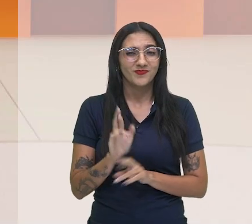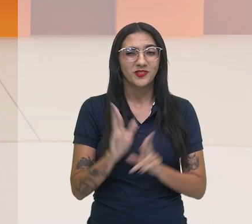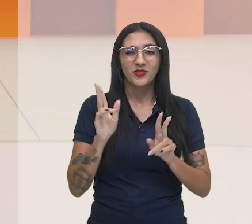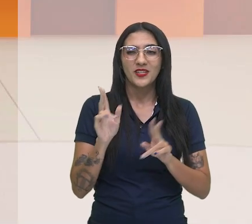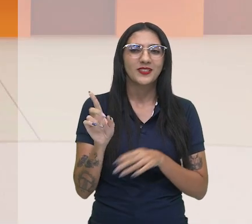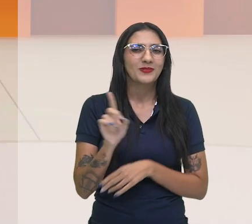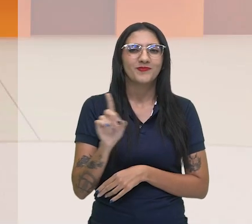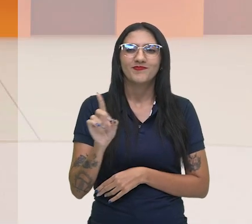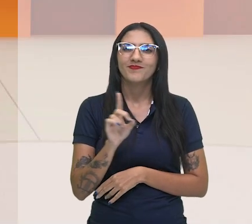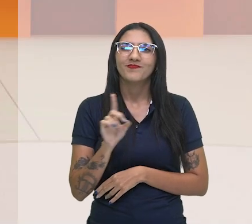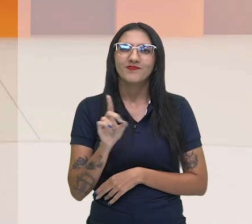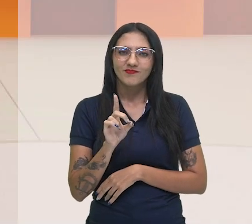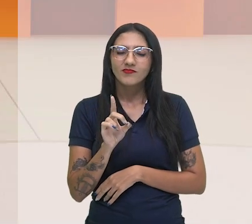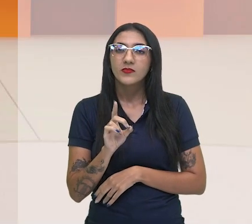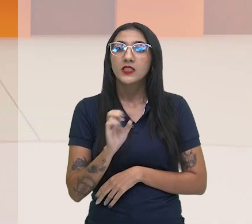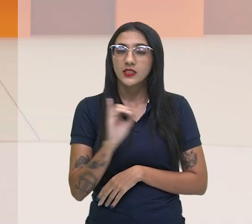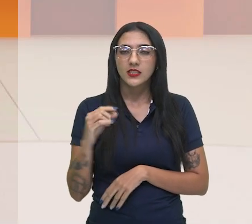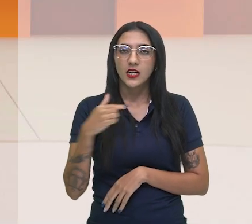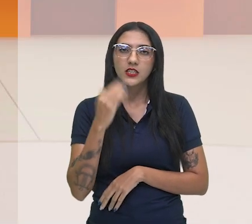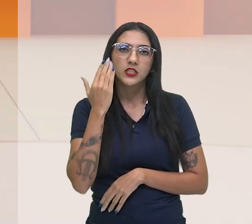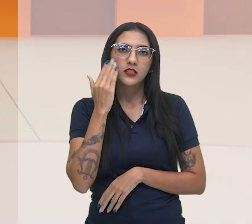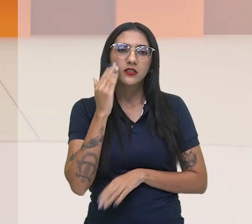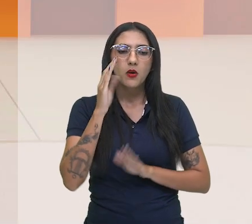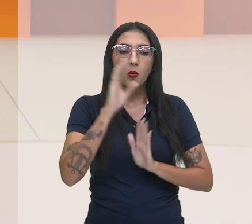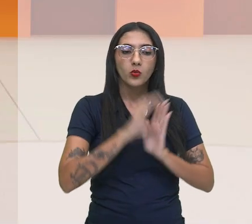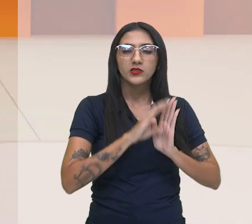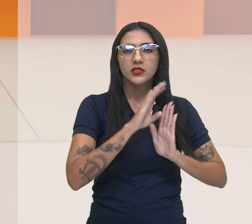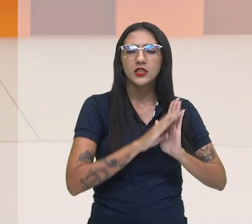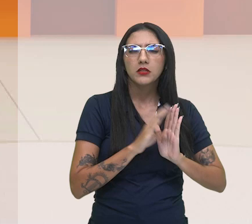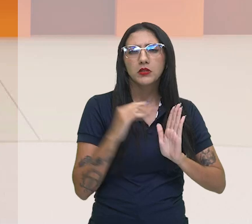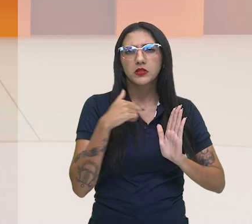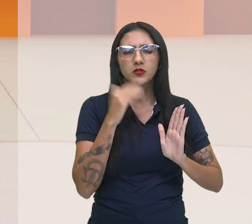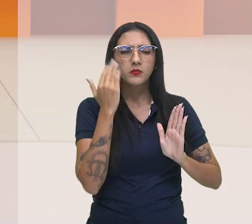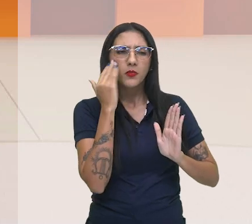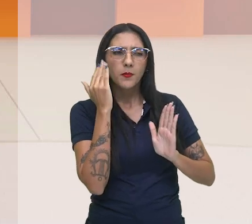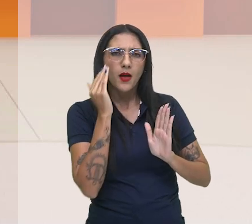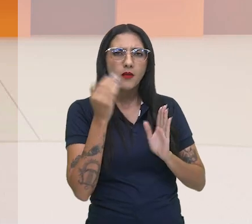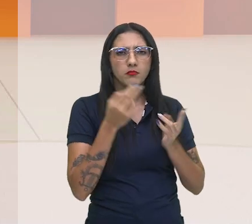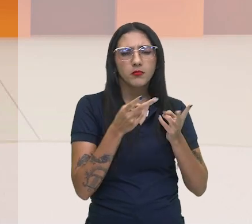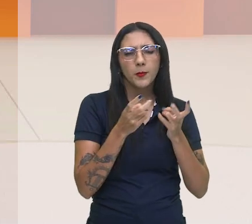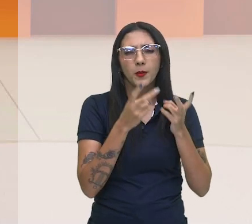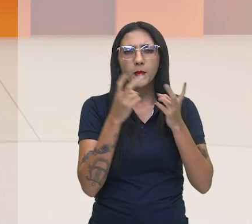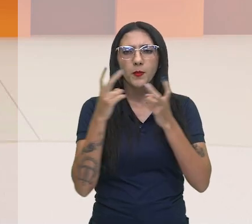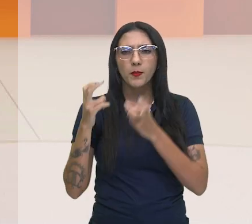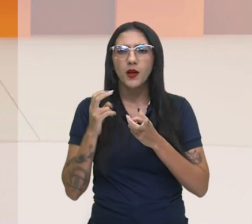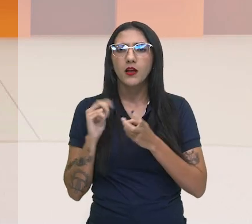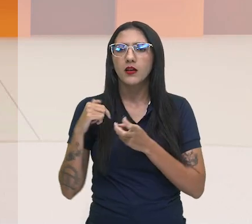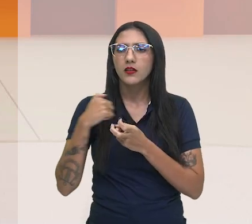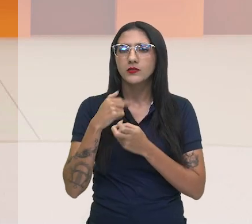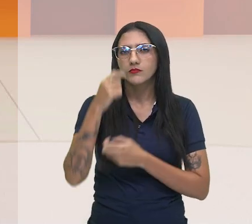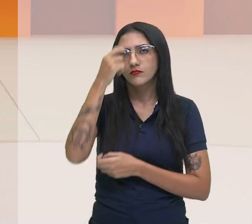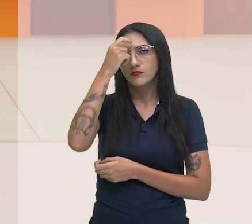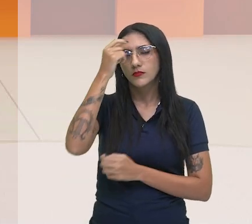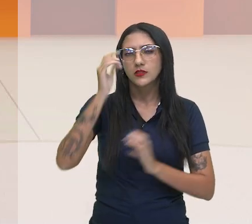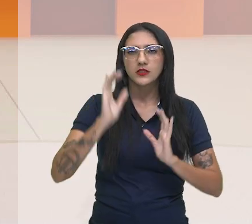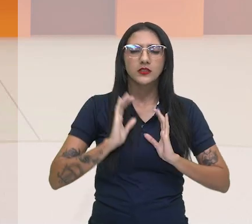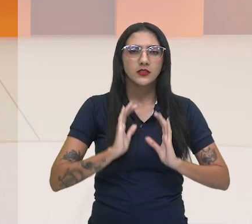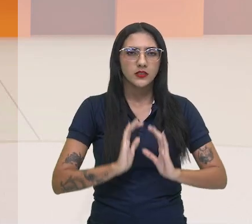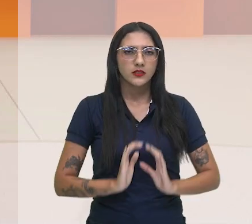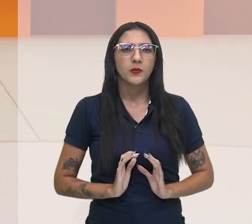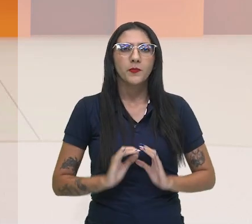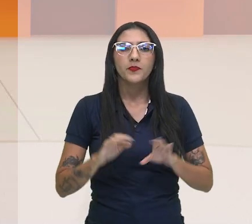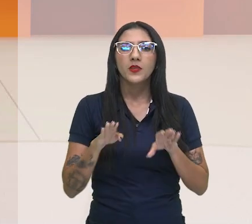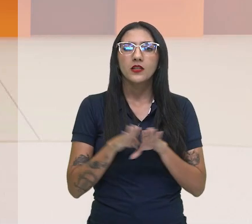E a gente entendendo os conceitos de tudo isso, a gente vai percebendo e entendendo que nós somos cidadãos, que estamos o